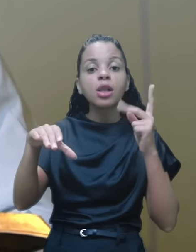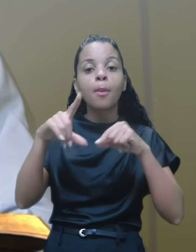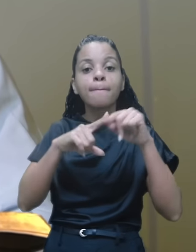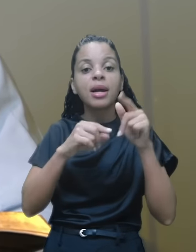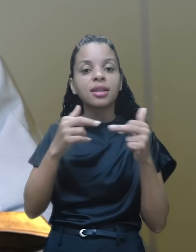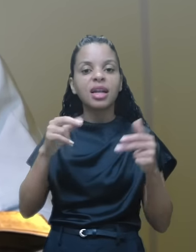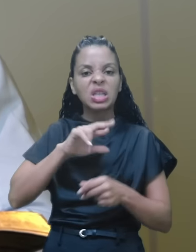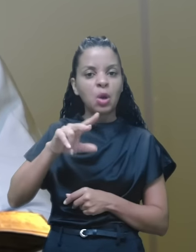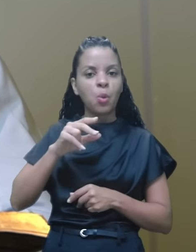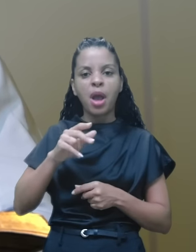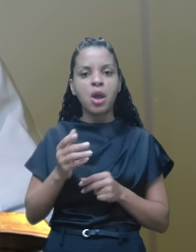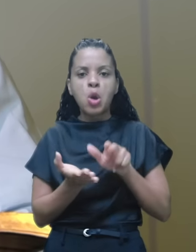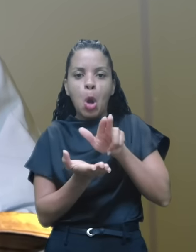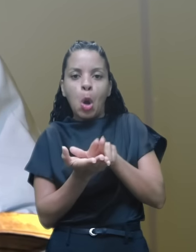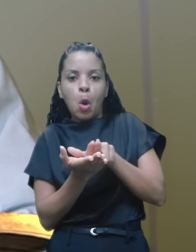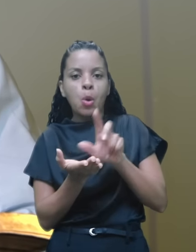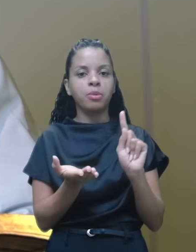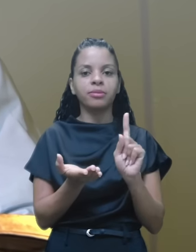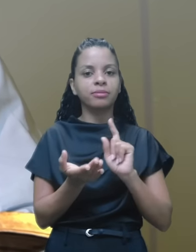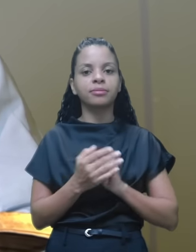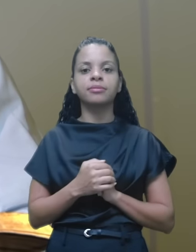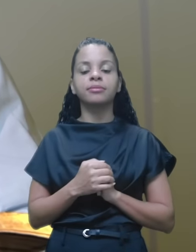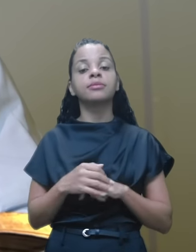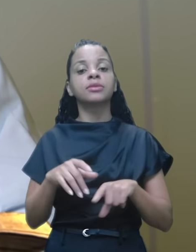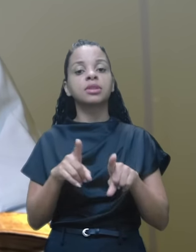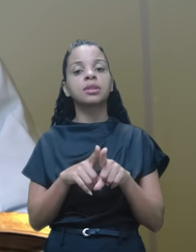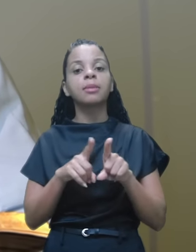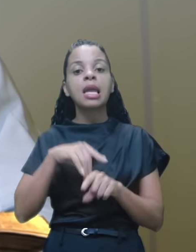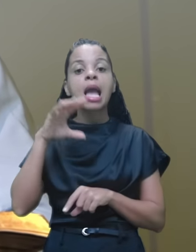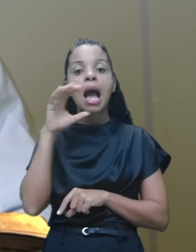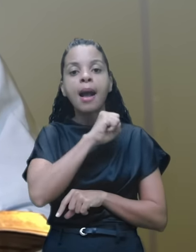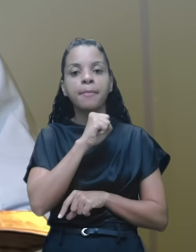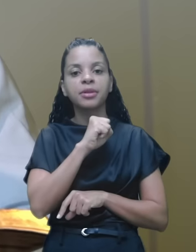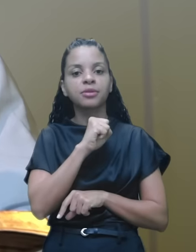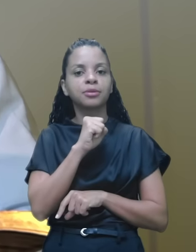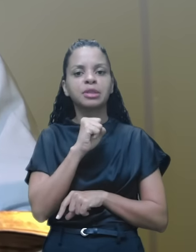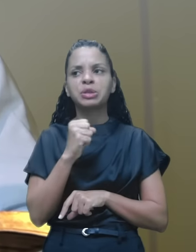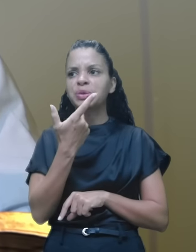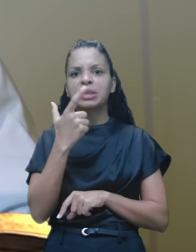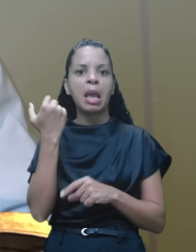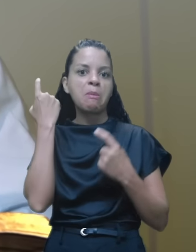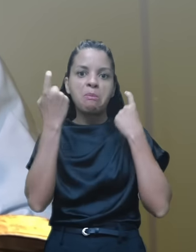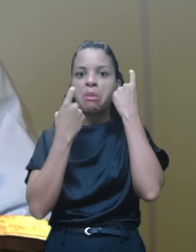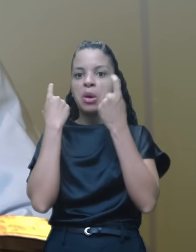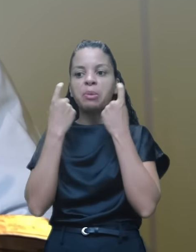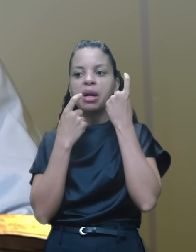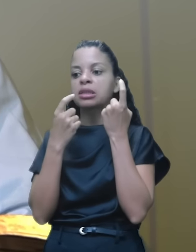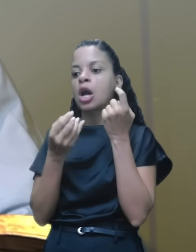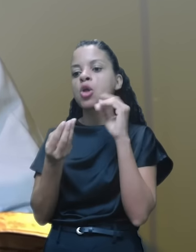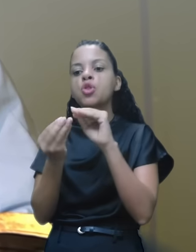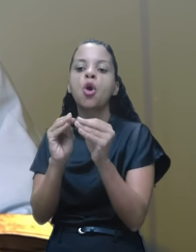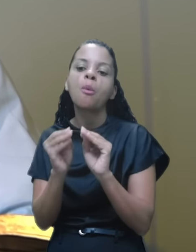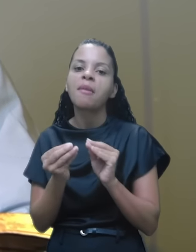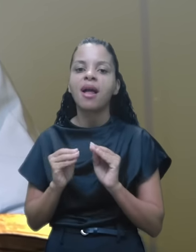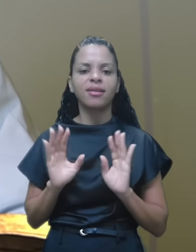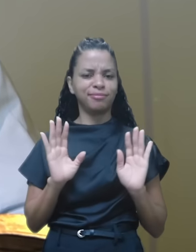aspecto que deve ser levado em consideração. E ladrões de túmulos costumam agir com pressa e não se preocupam em dobrar as vestes funerais.